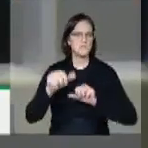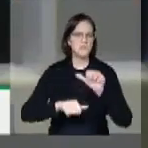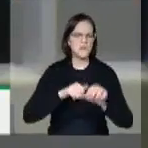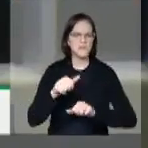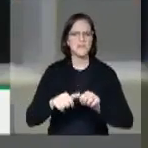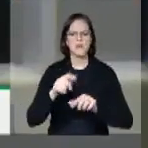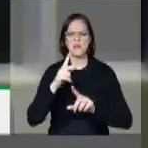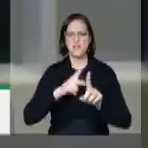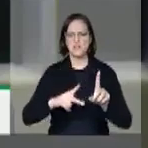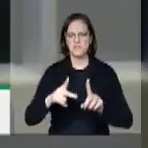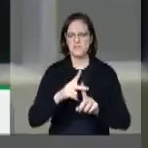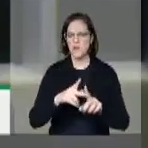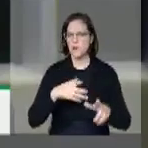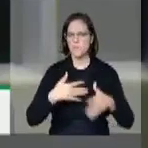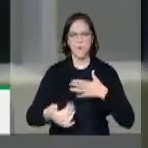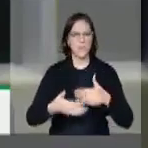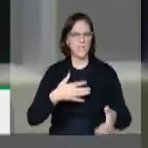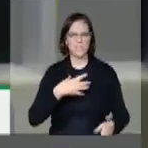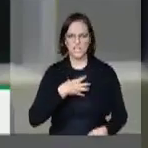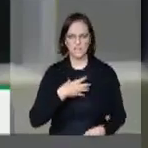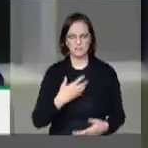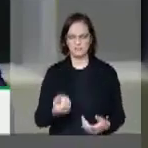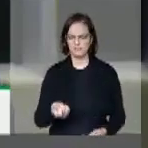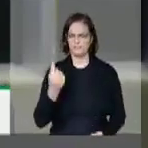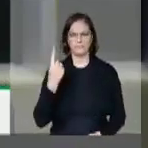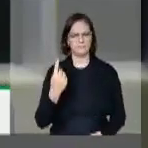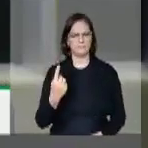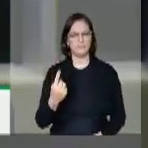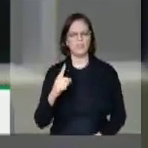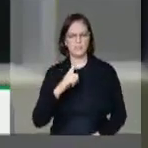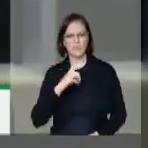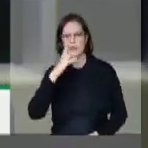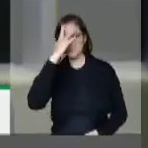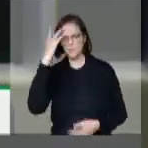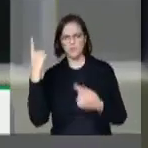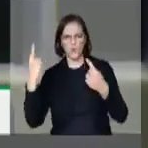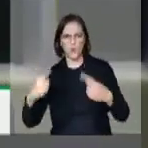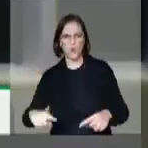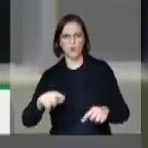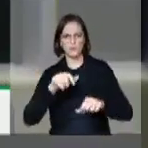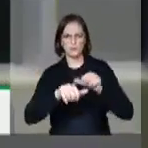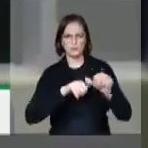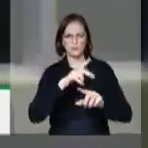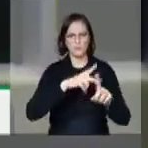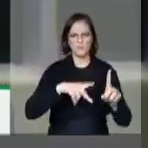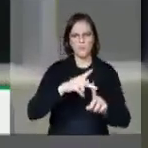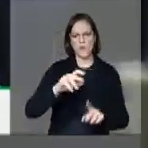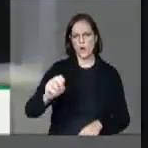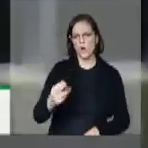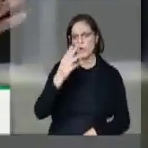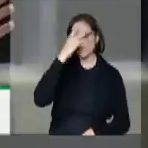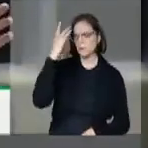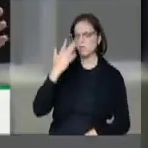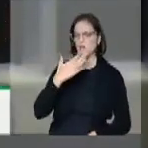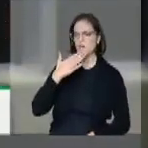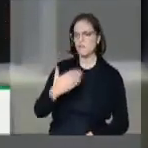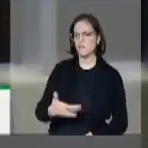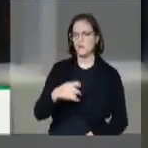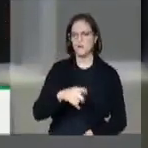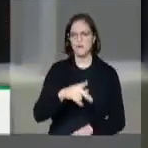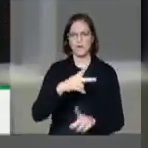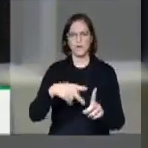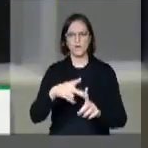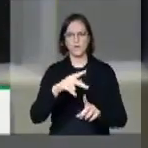qualquer maneira. Então, ou você tem aqueles que são contrários à reforma, ou você tem aqueles que são favoráveis à